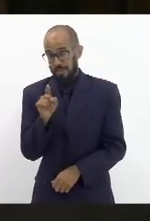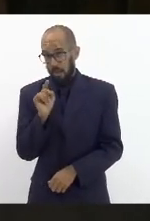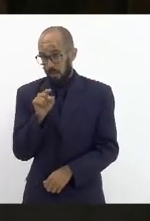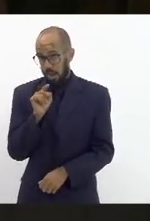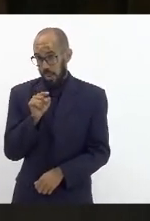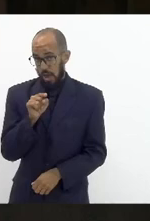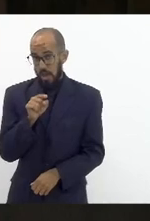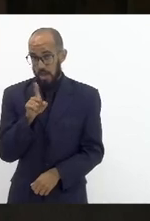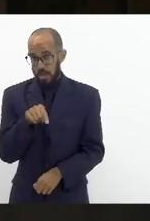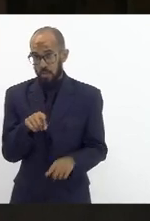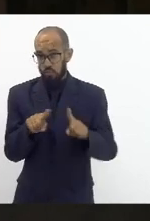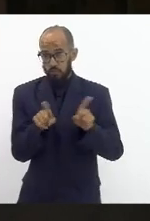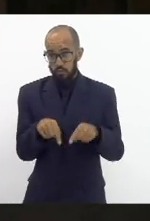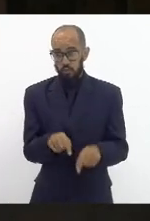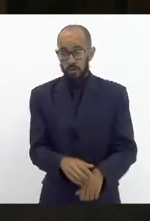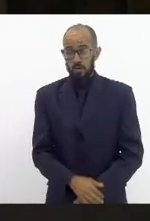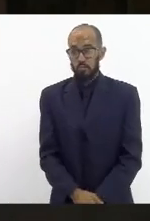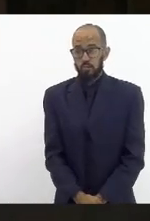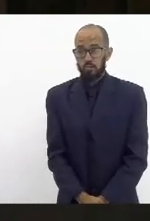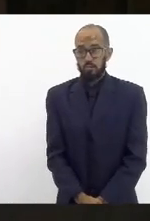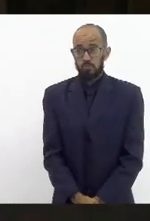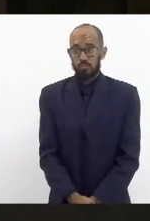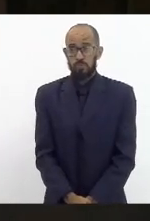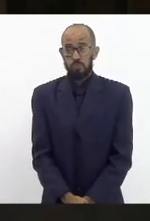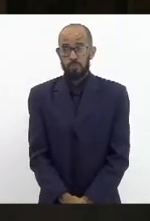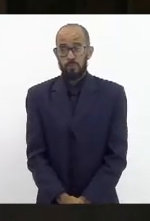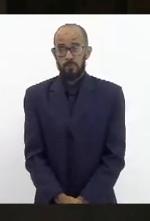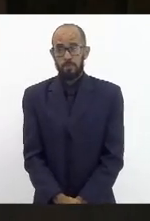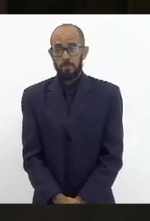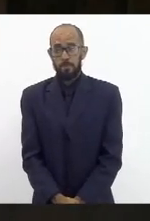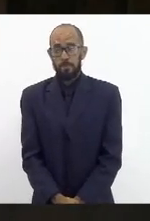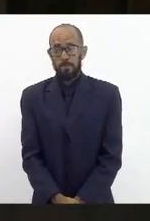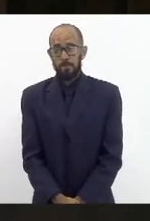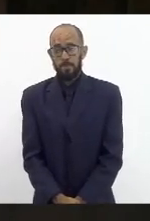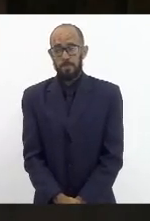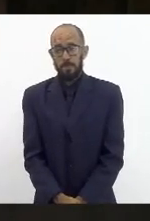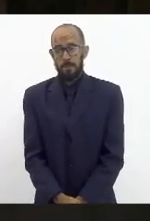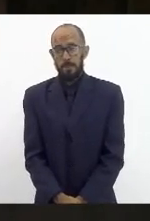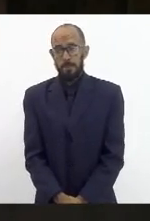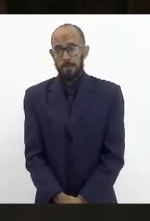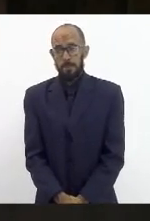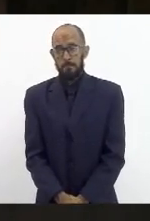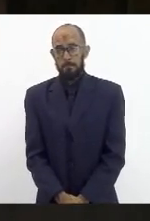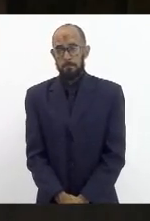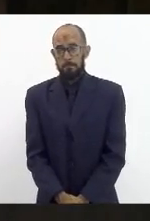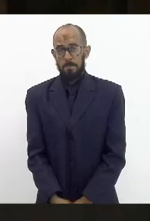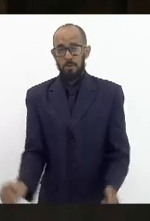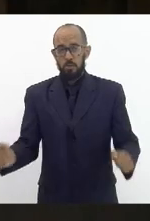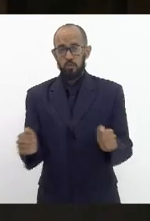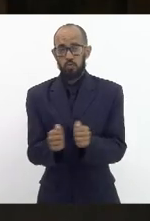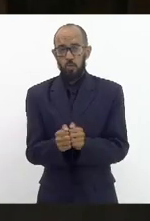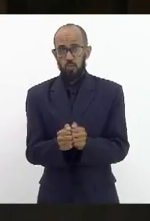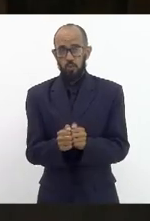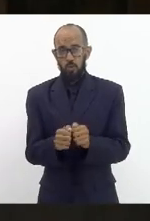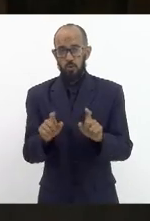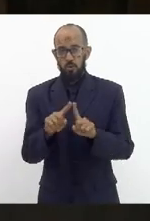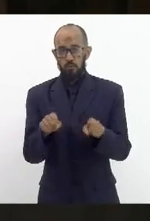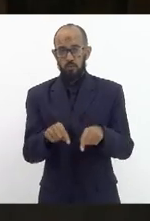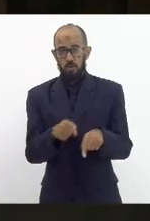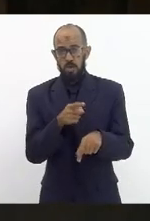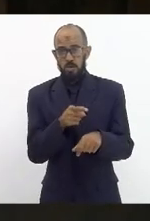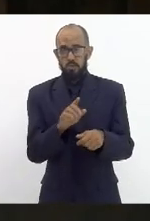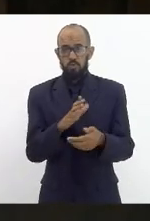movimentando eram servidores. Servidores. Que, entre os servidores, alguns